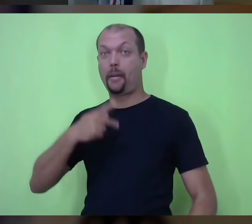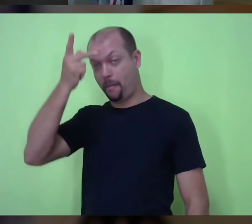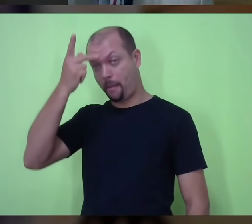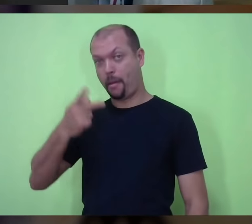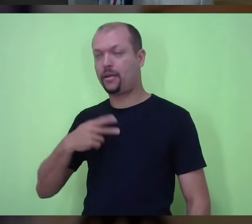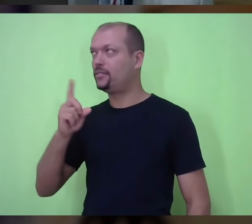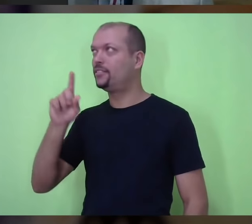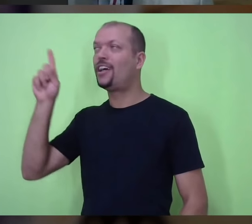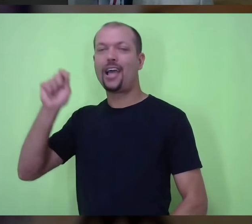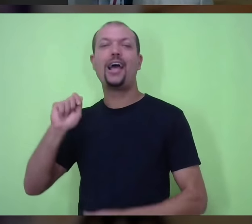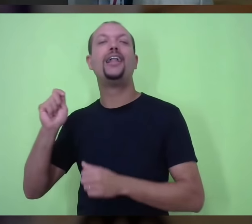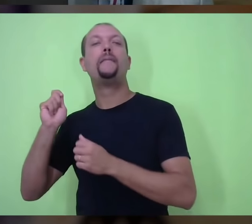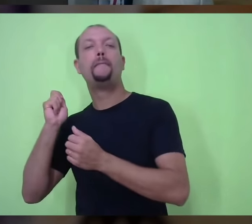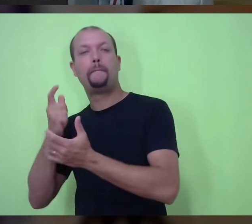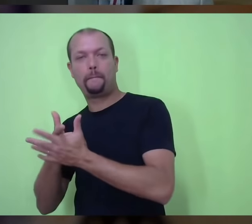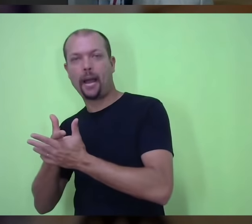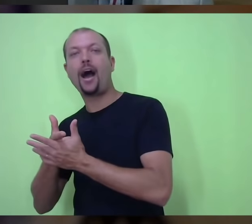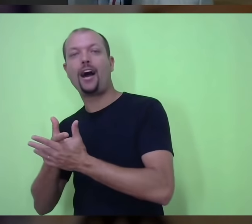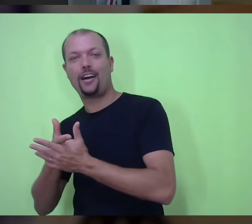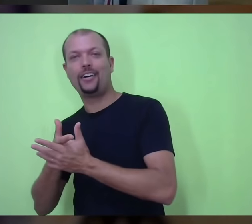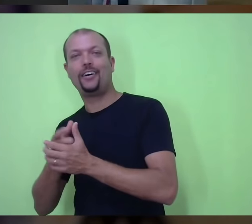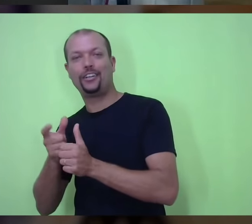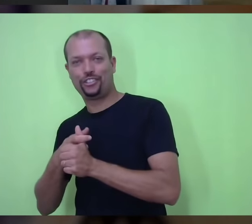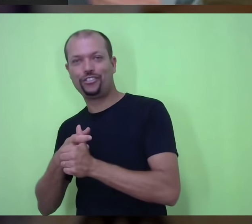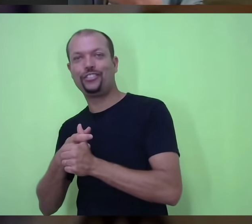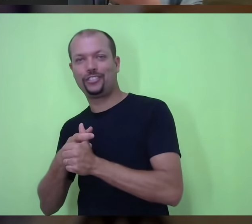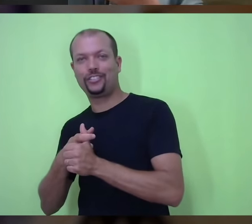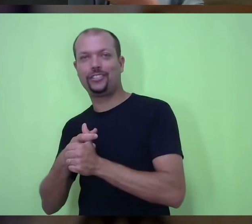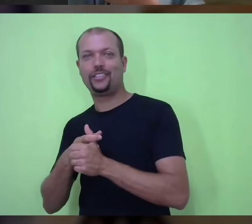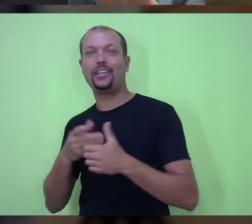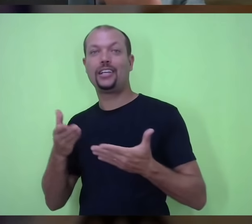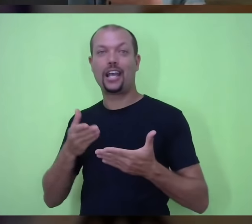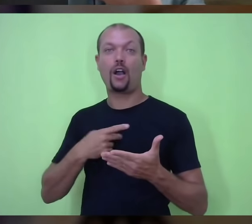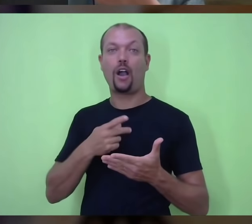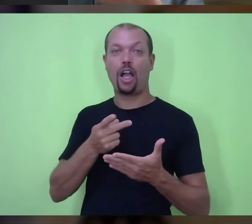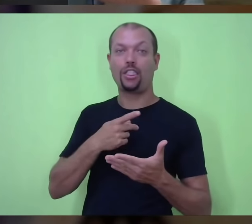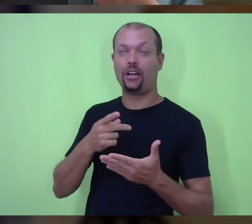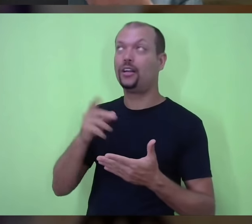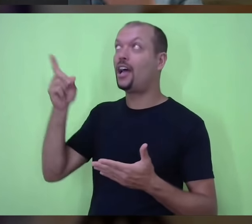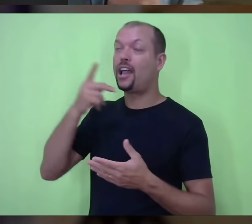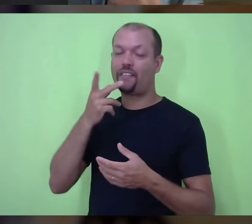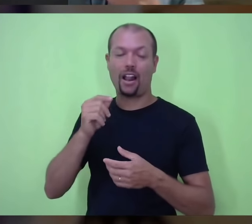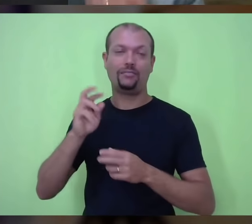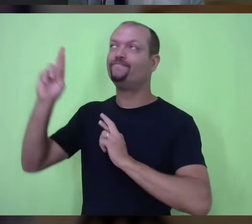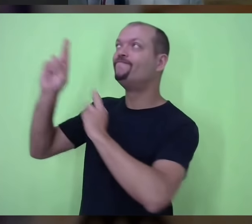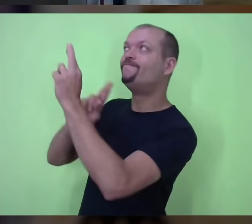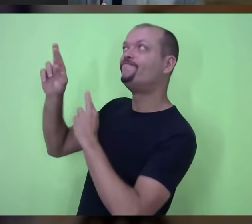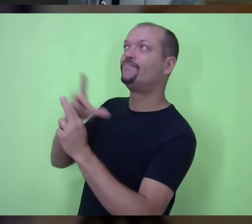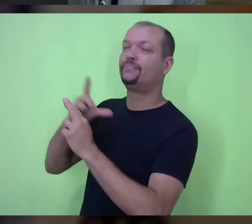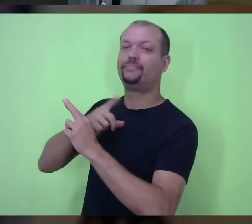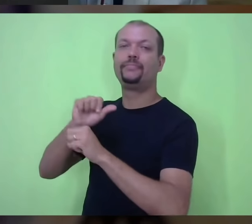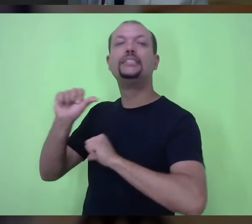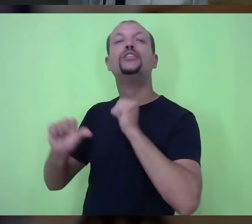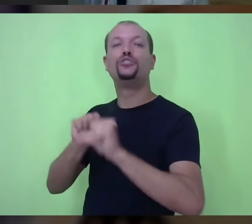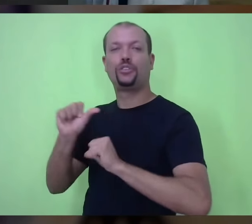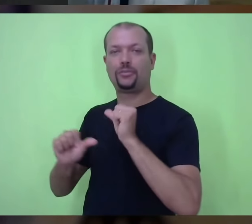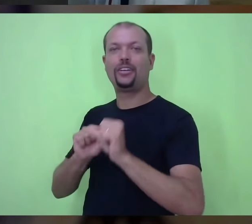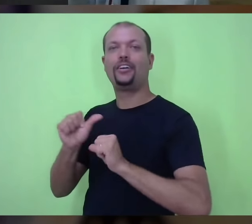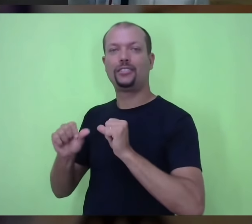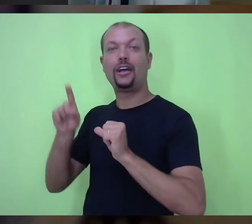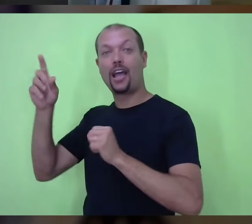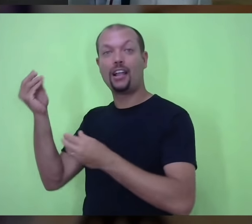Ele paga a dívida, paga o dano que a gente causou e agora ele se propõe a se relacionar conosco num processo de transformação